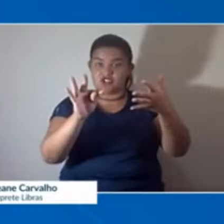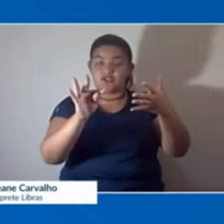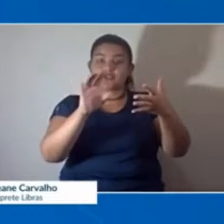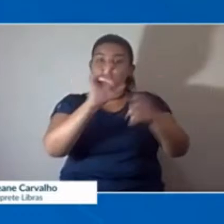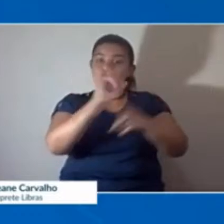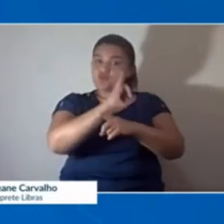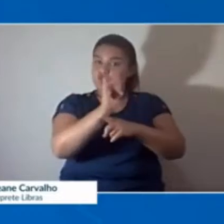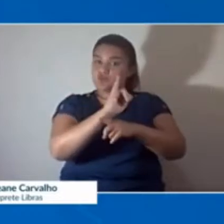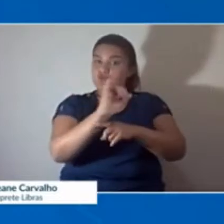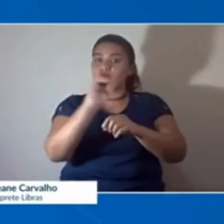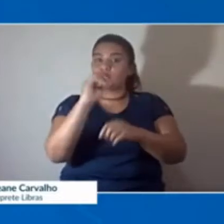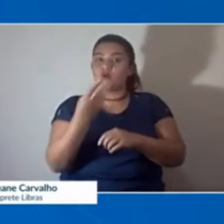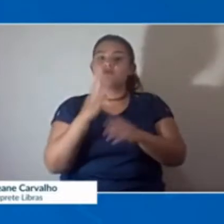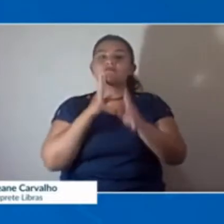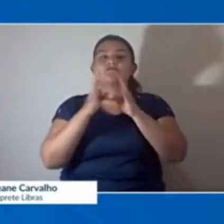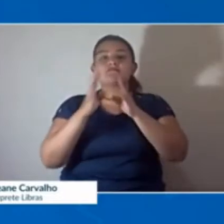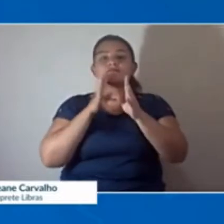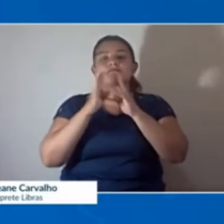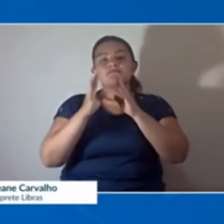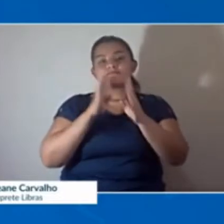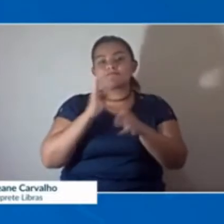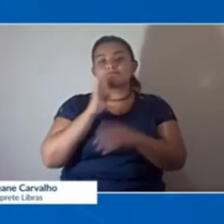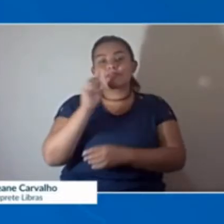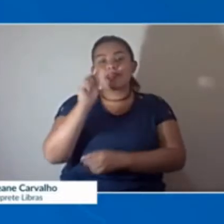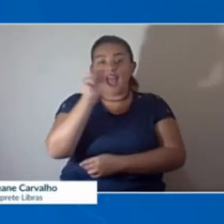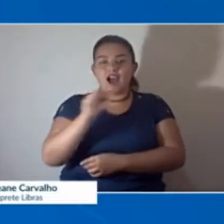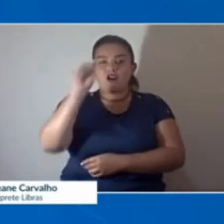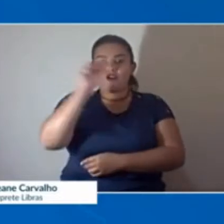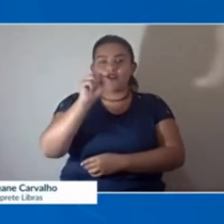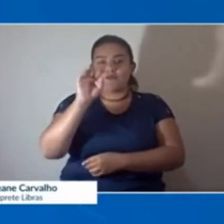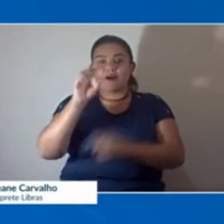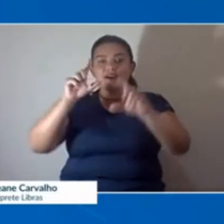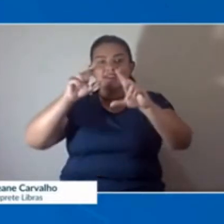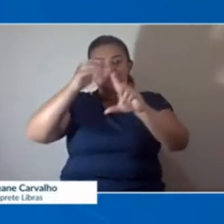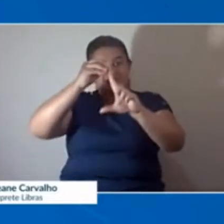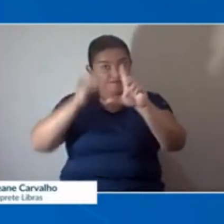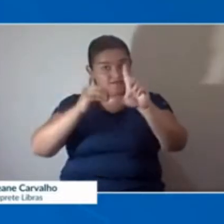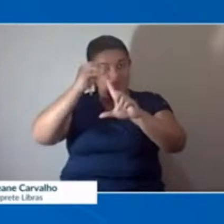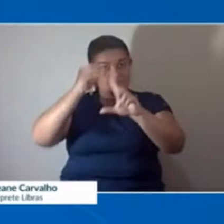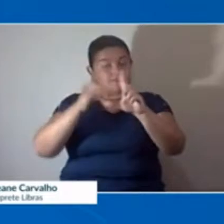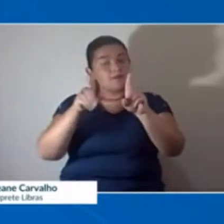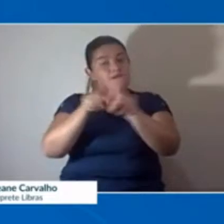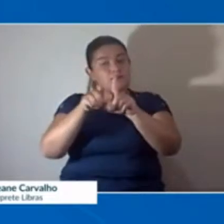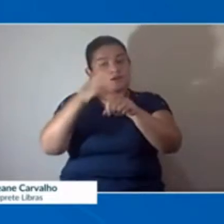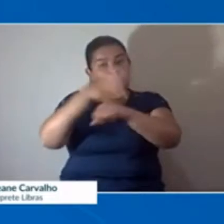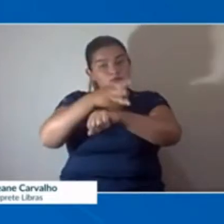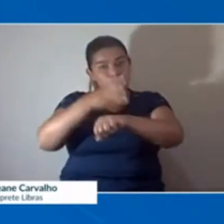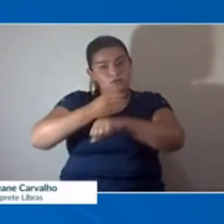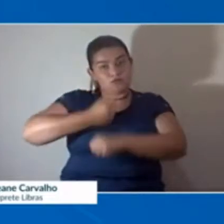só procurar por @TVUFG, tudo junto. A gente também tem o WhatsApp. O